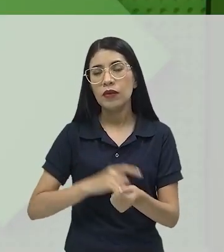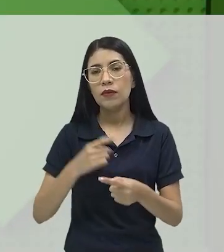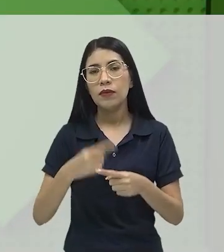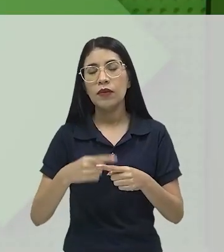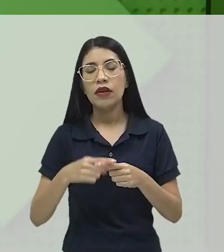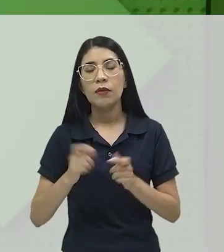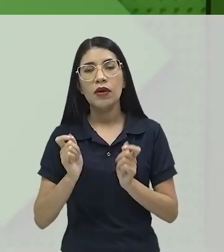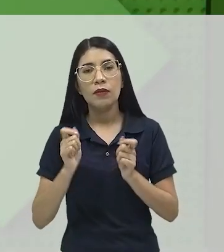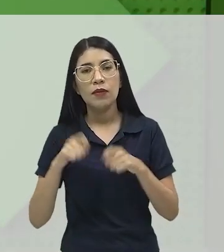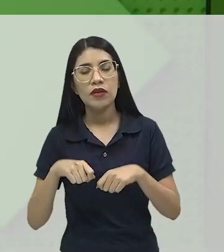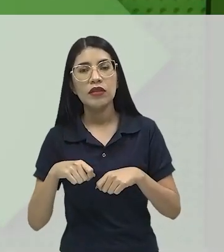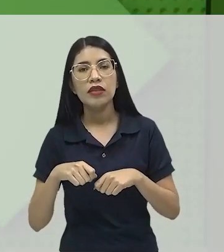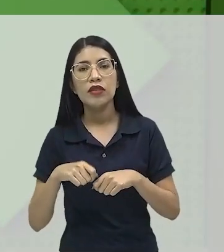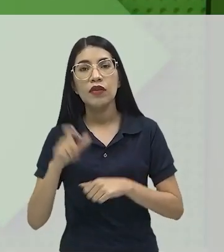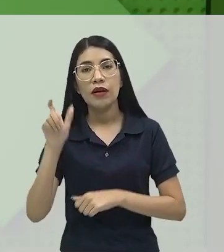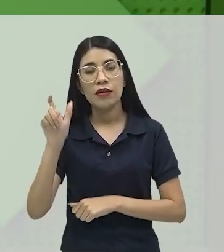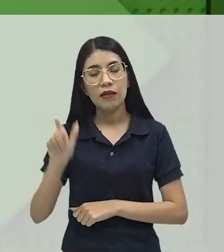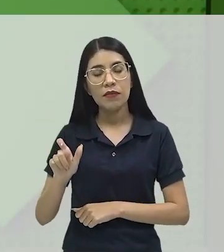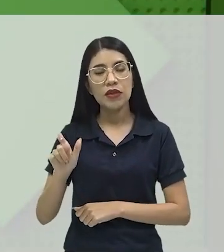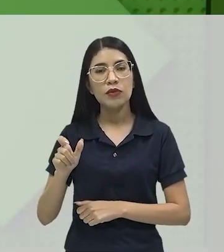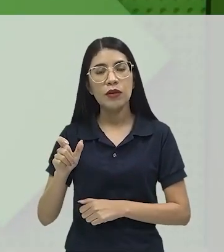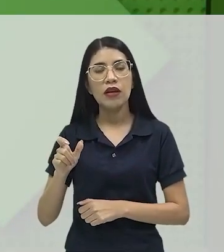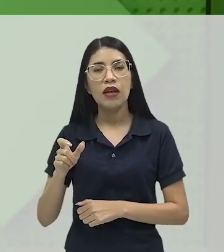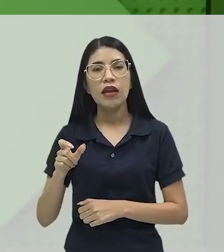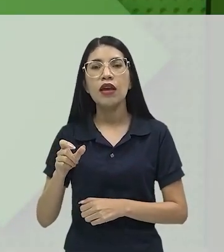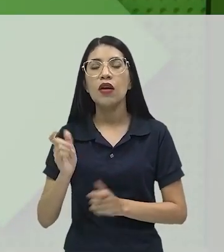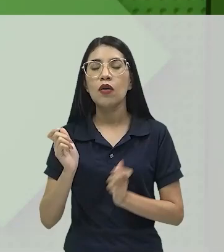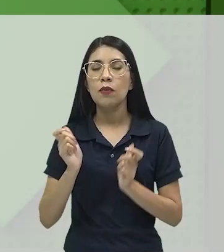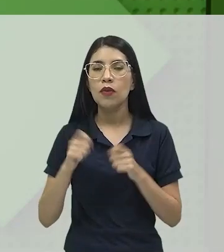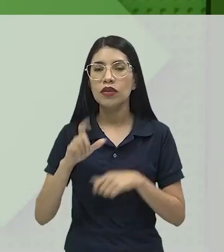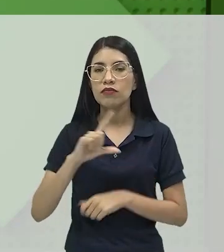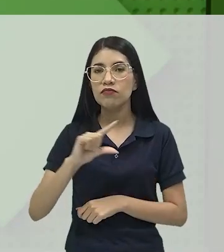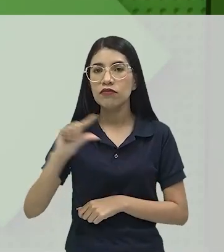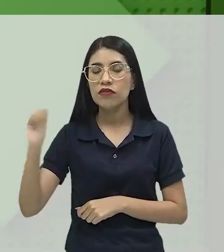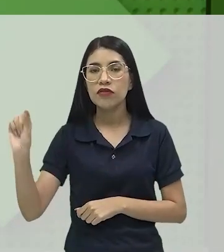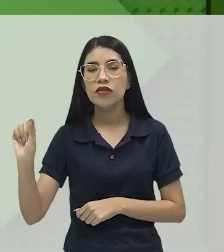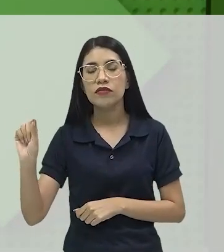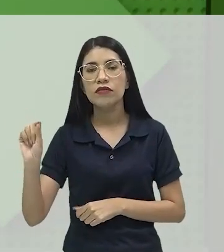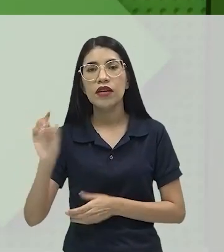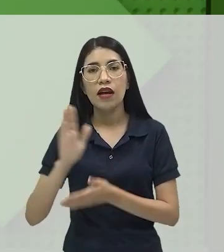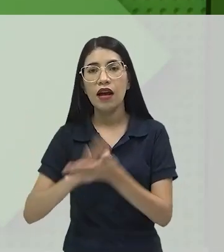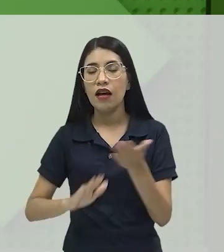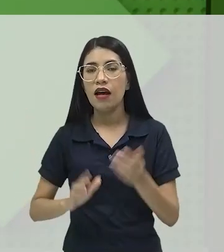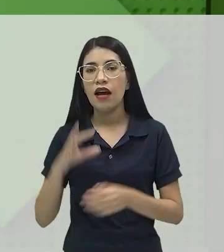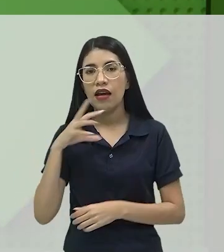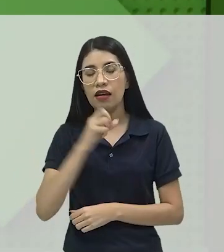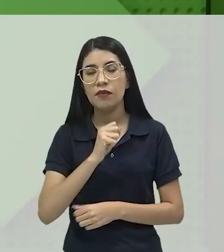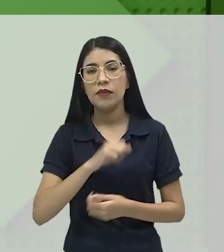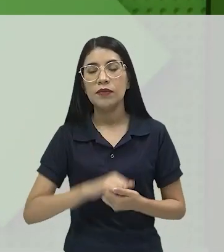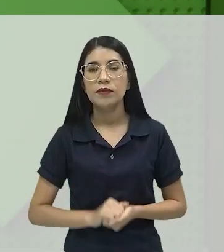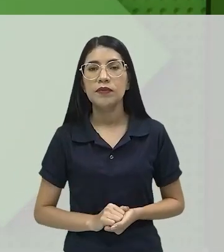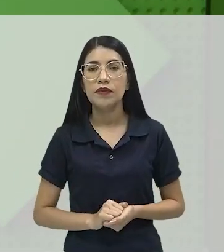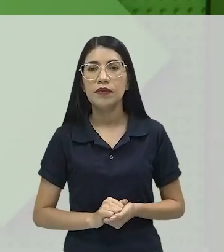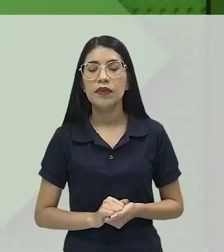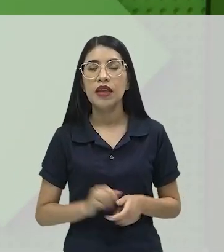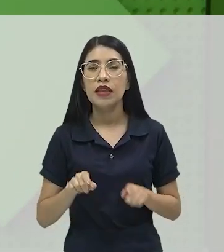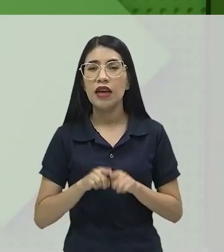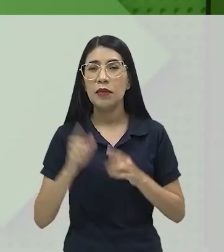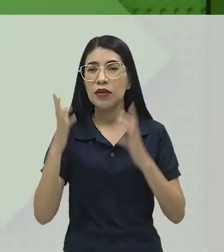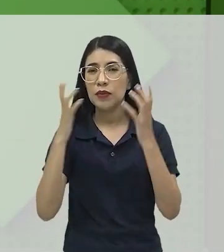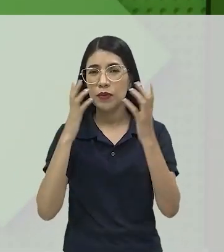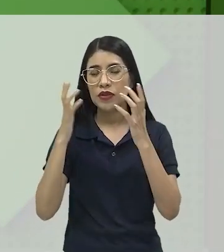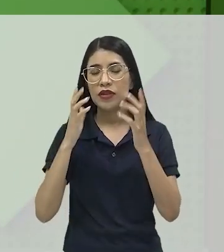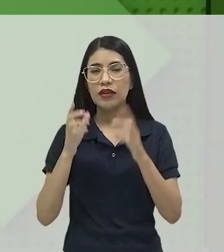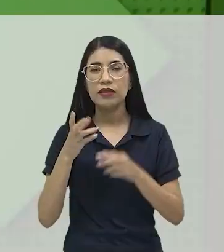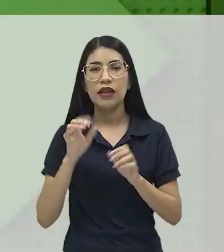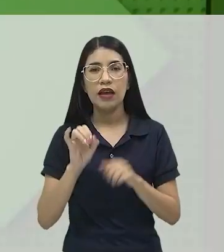para que dê condições para que aquele corpo consiga sair dessa situação de perigo, né? Ou de